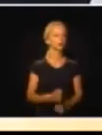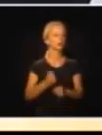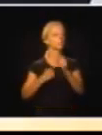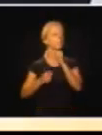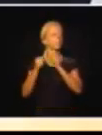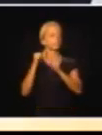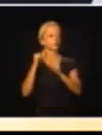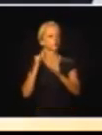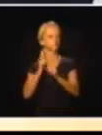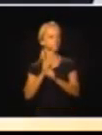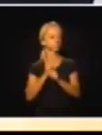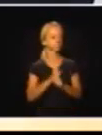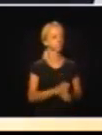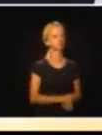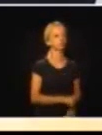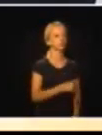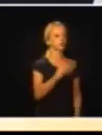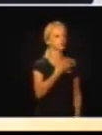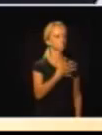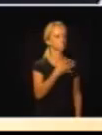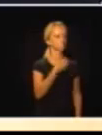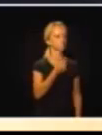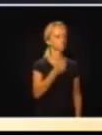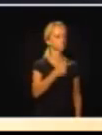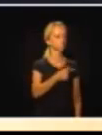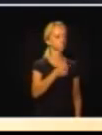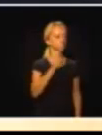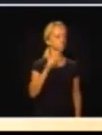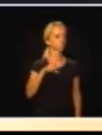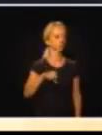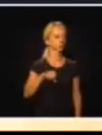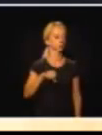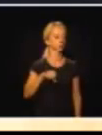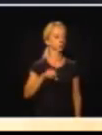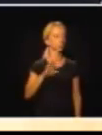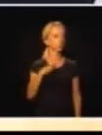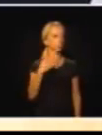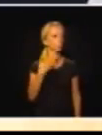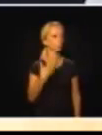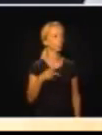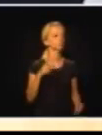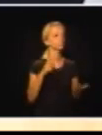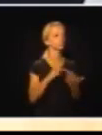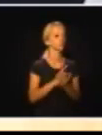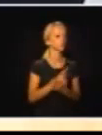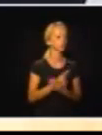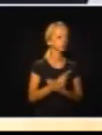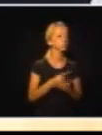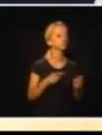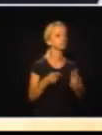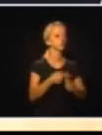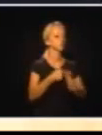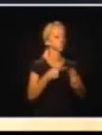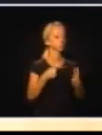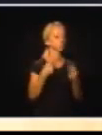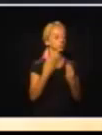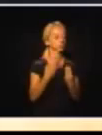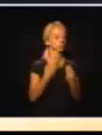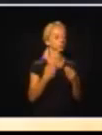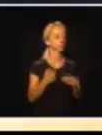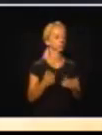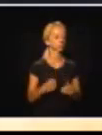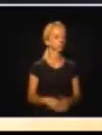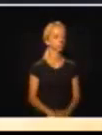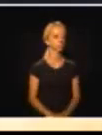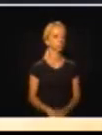lei 4.769 que quando acontece a terceirização tem que garantir para os trabalhadores